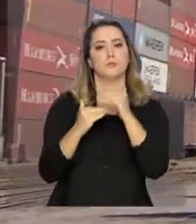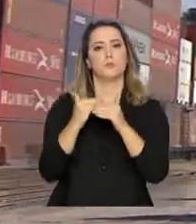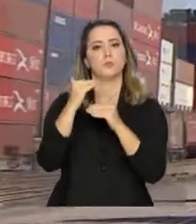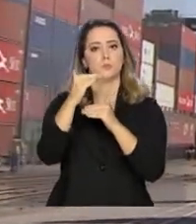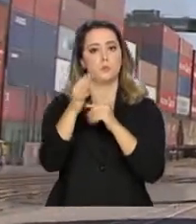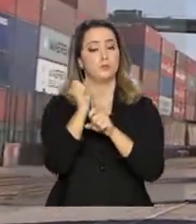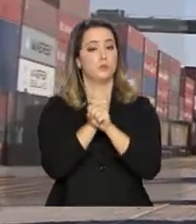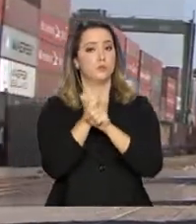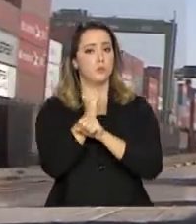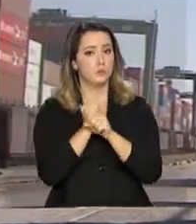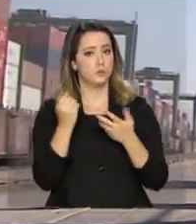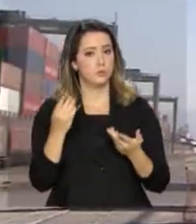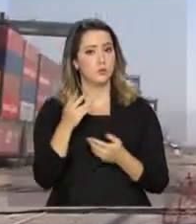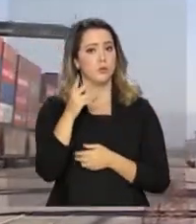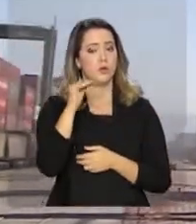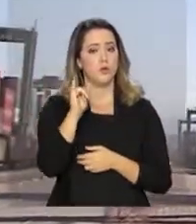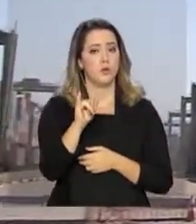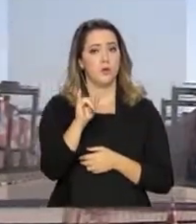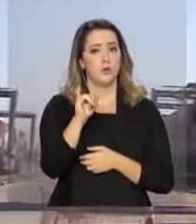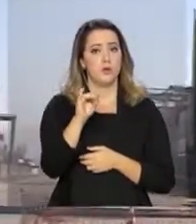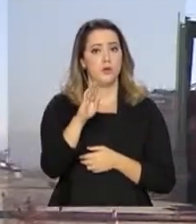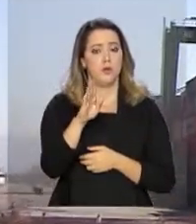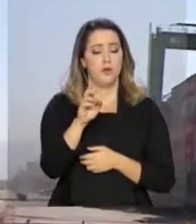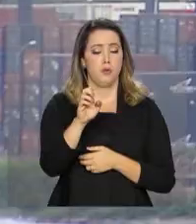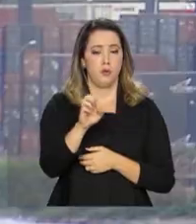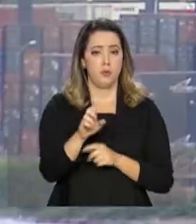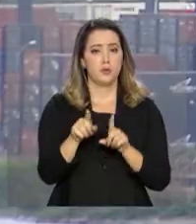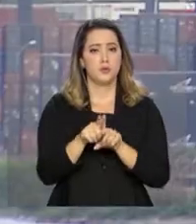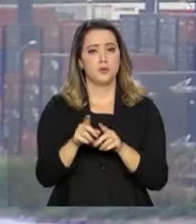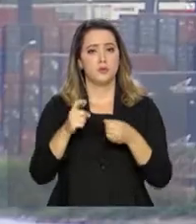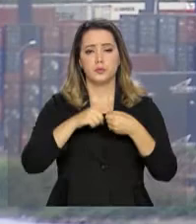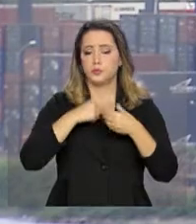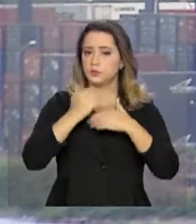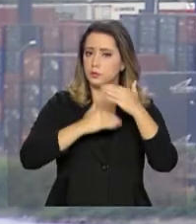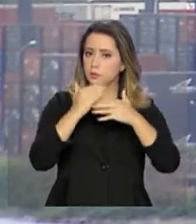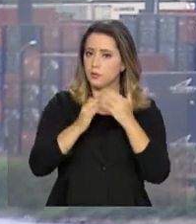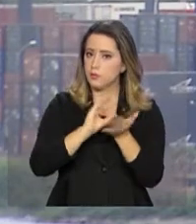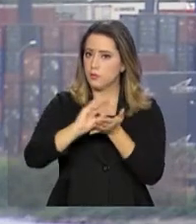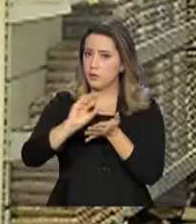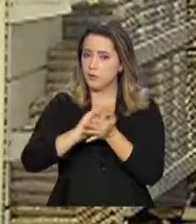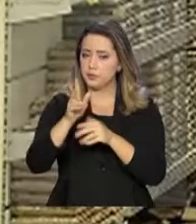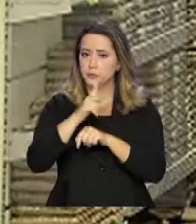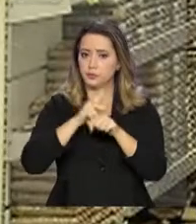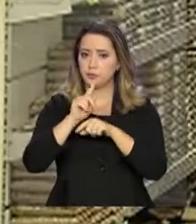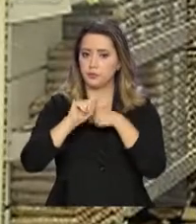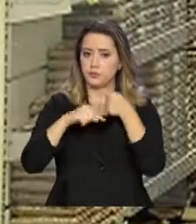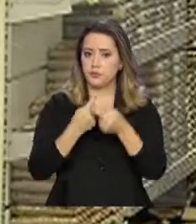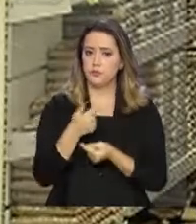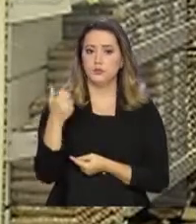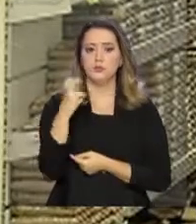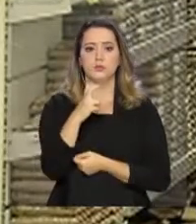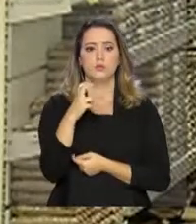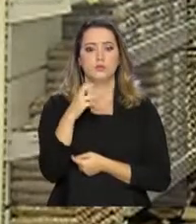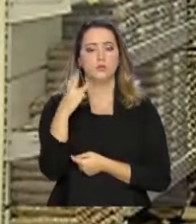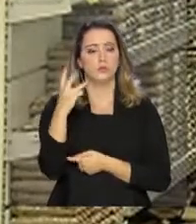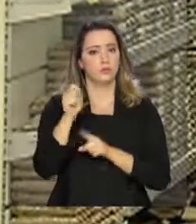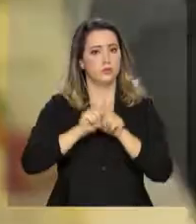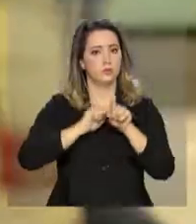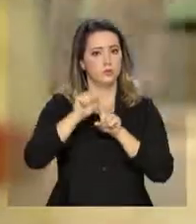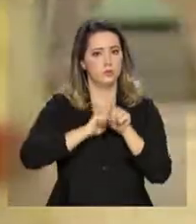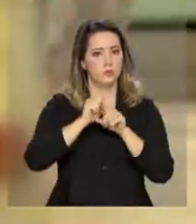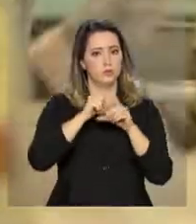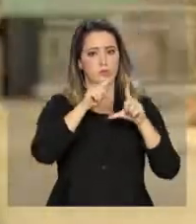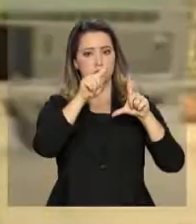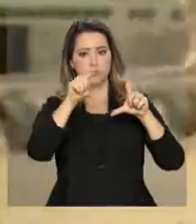do ano. Segundo o IBGE, além da retomada do crescimento dos investimentos no país, depois de 15 trimestres em queda,